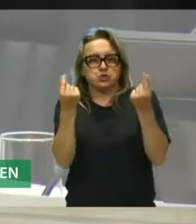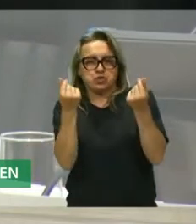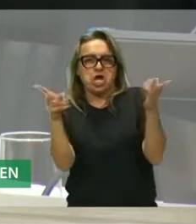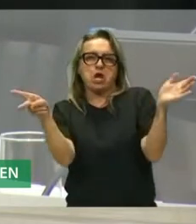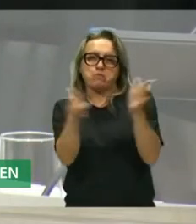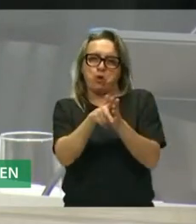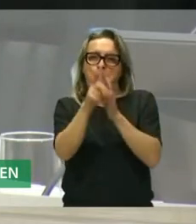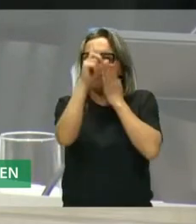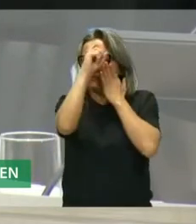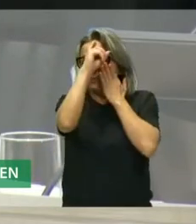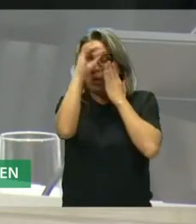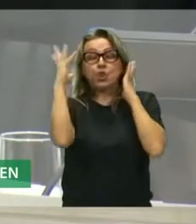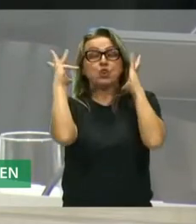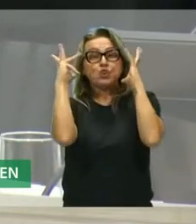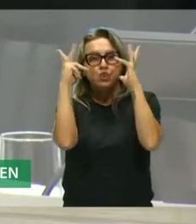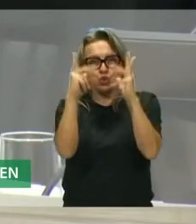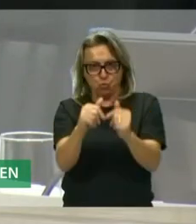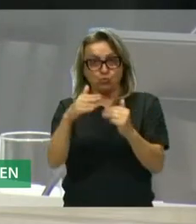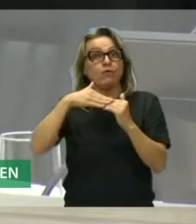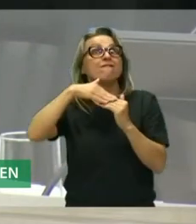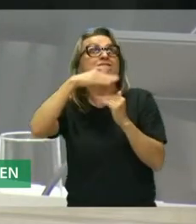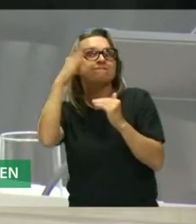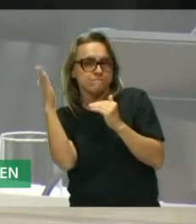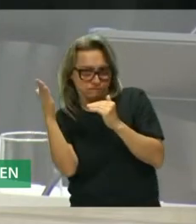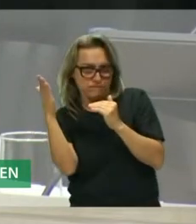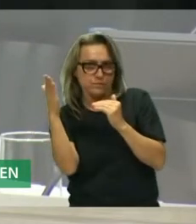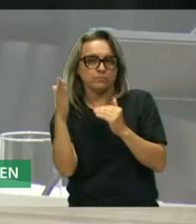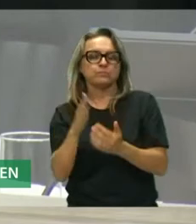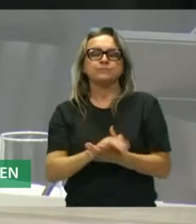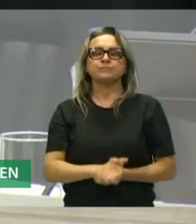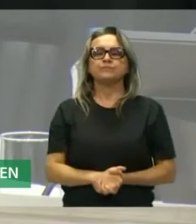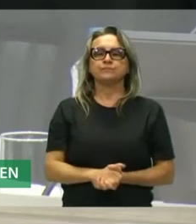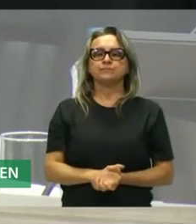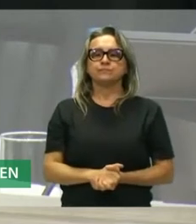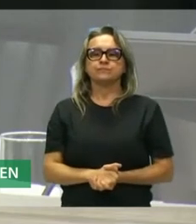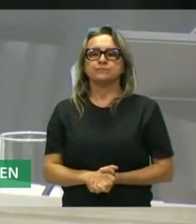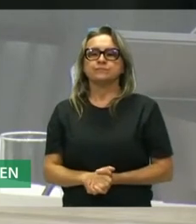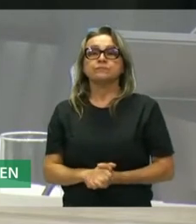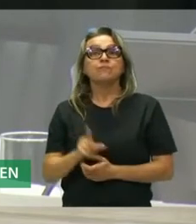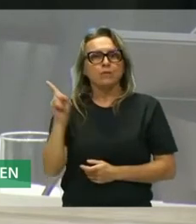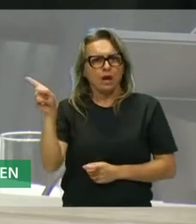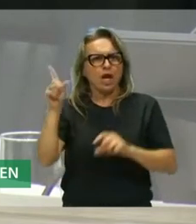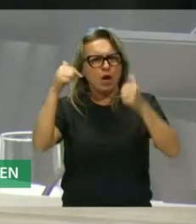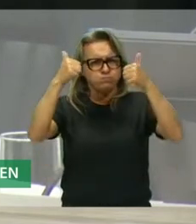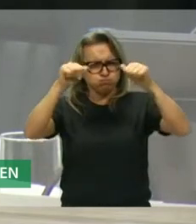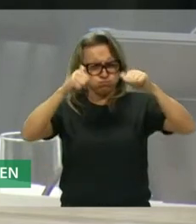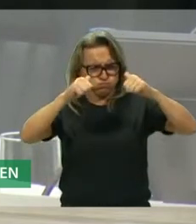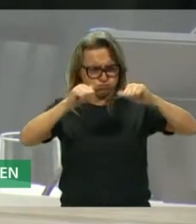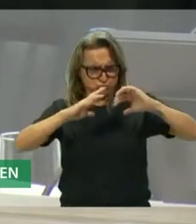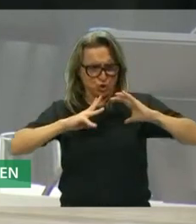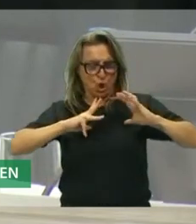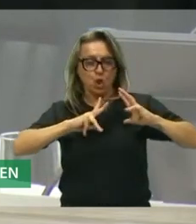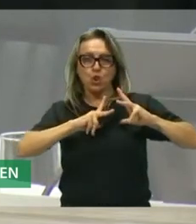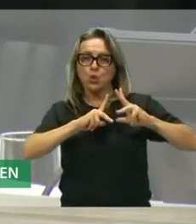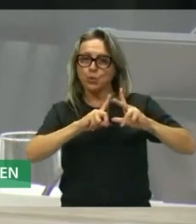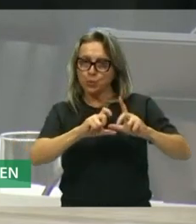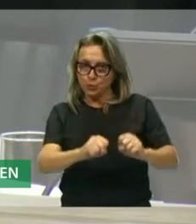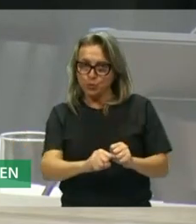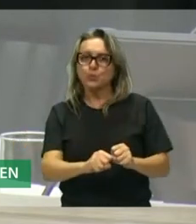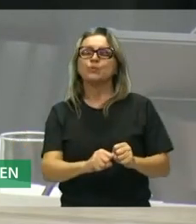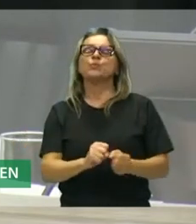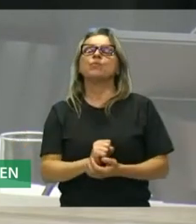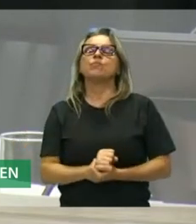de trâmite, de dinheiro, qualquer coisa assim. E ele analisou tudo, né, em todo